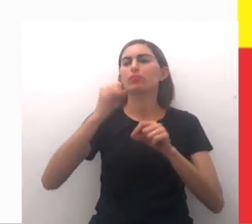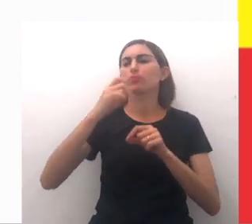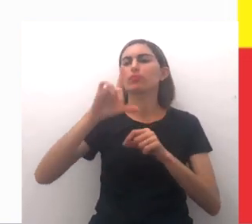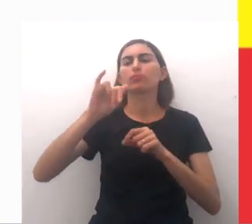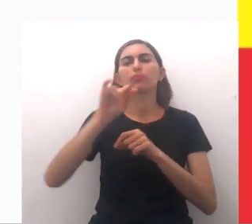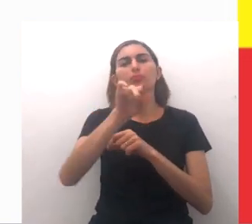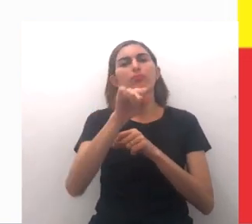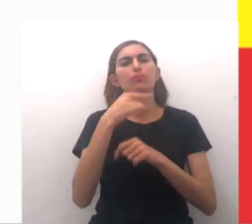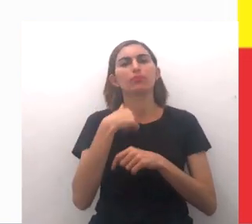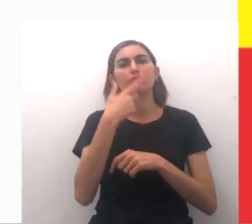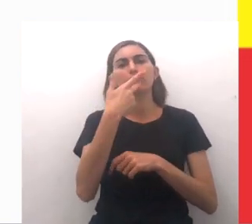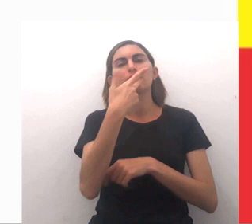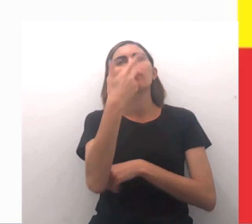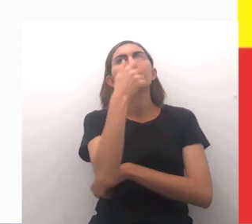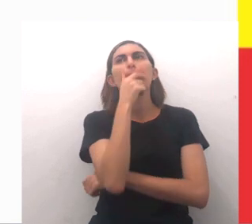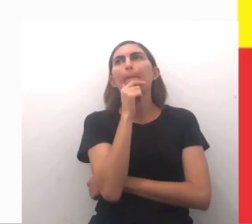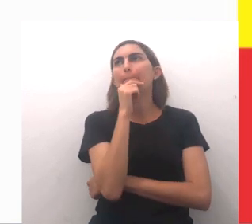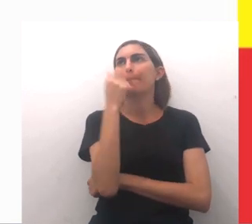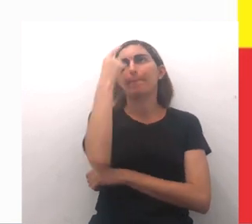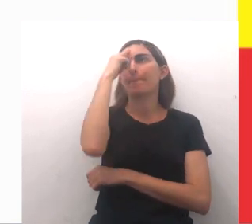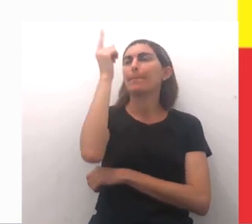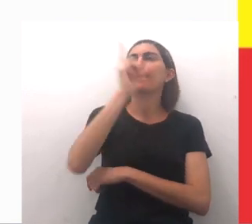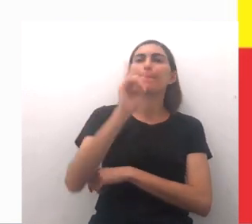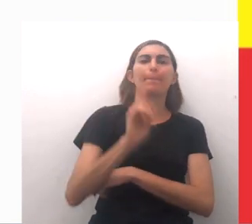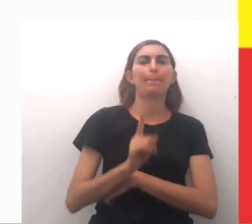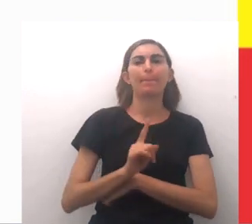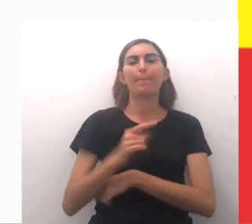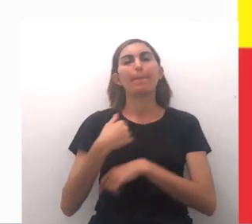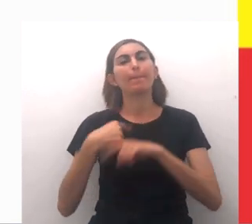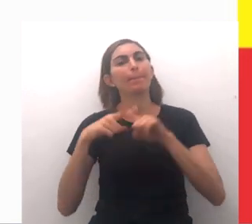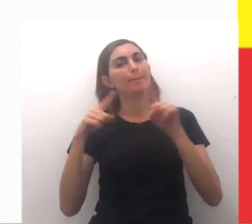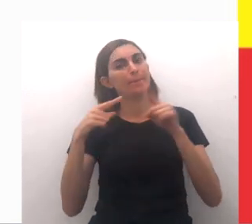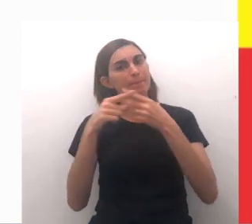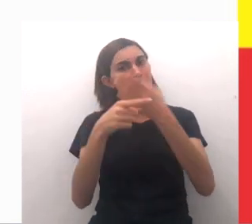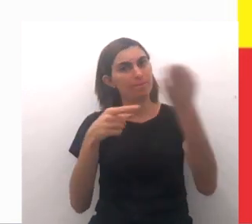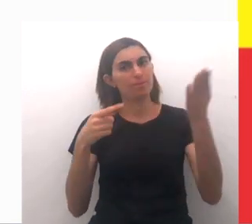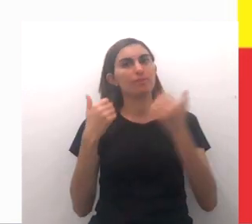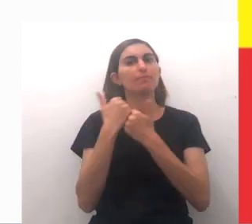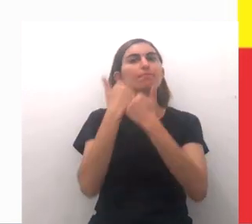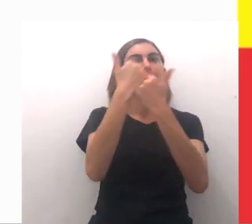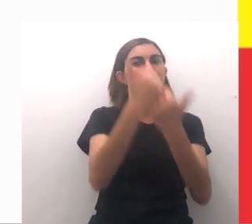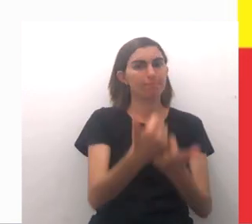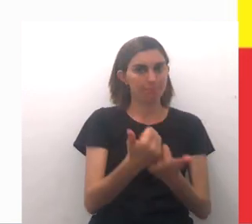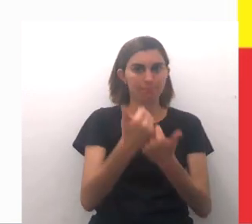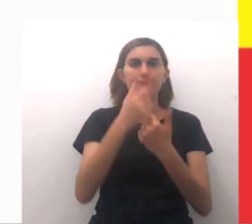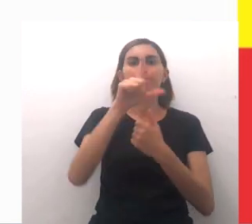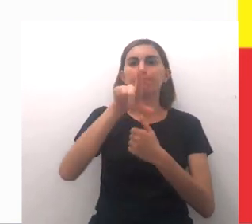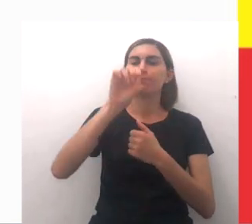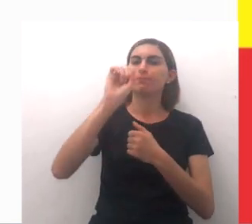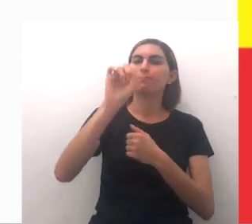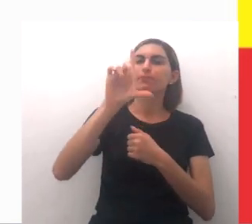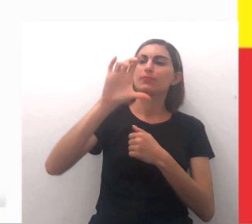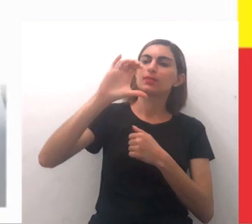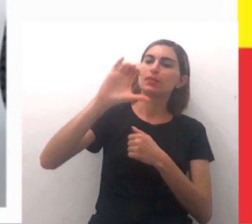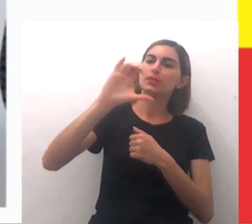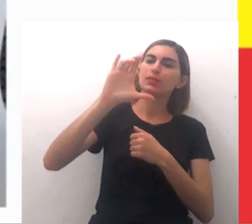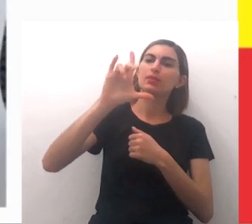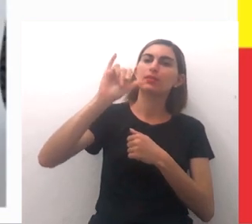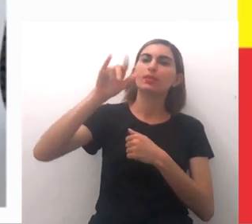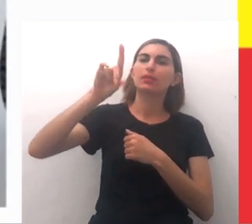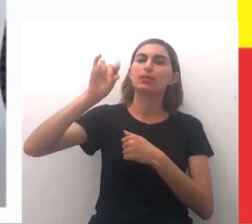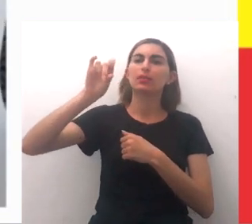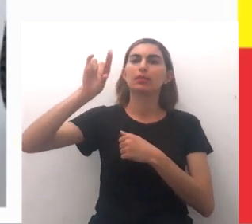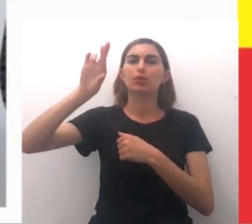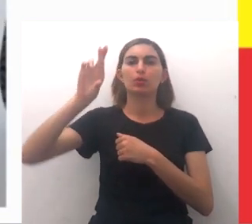vai dizer, não lembro. Mas isso aí representa, ó, é um cilindro. Beleza? E